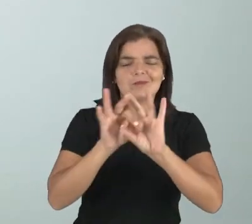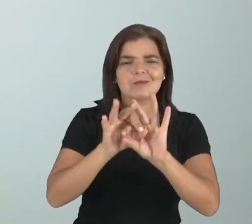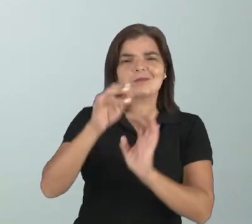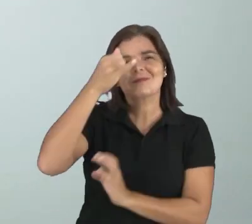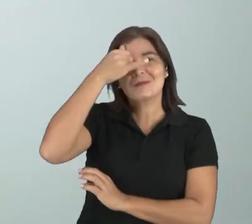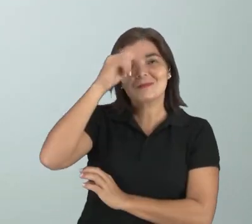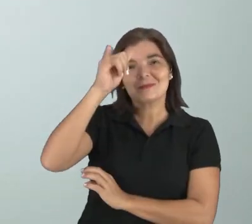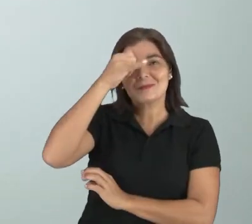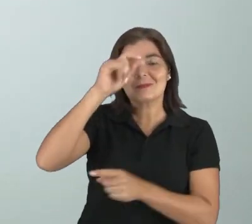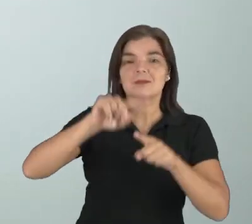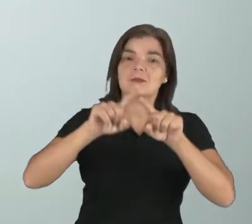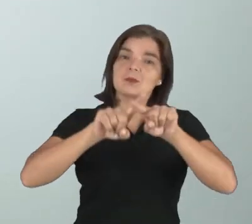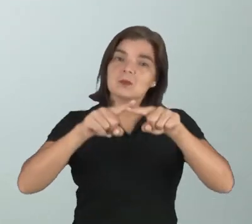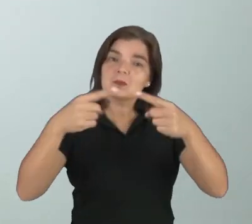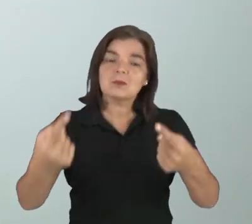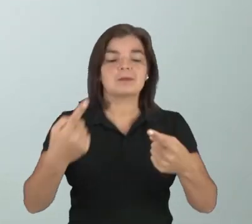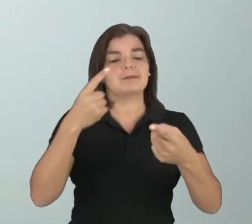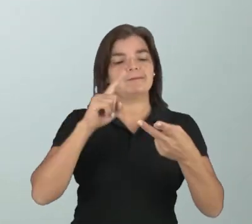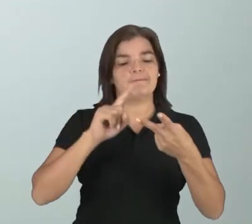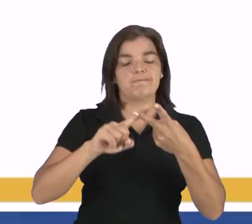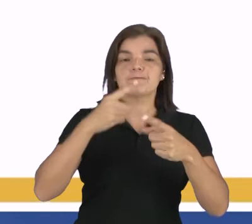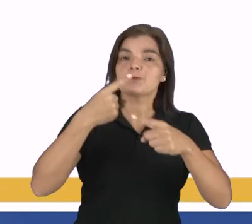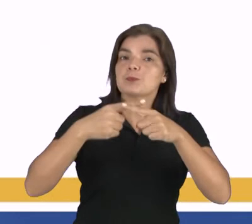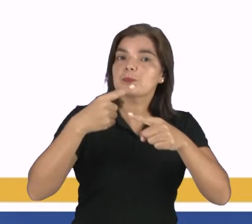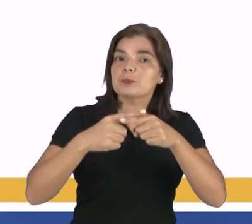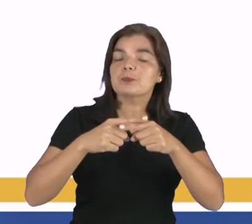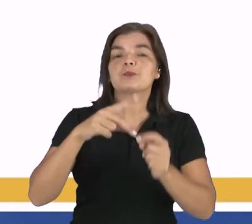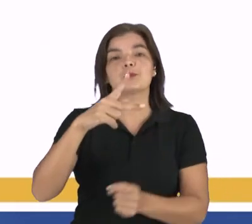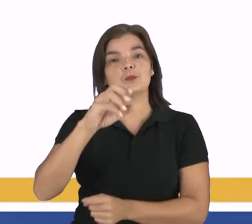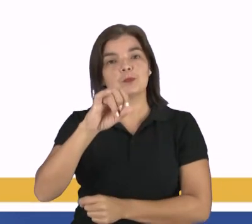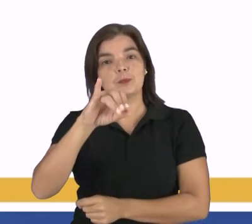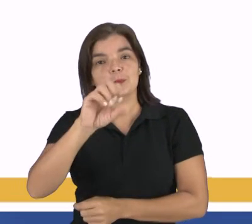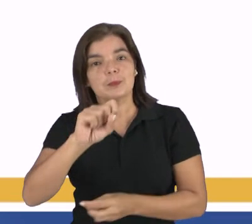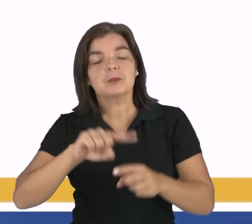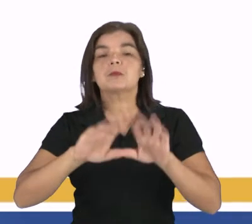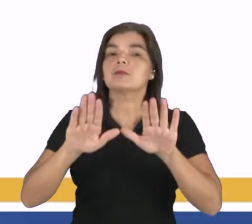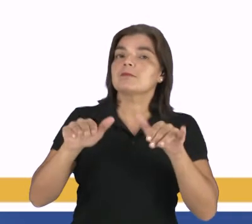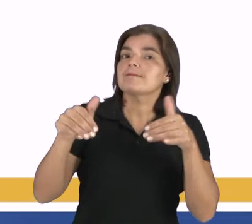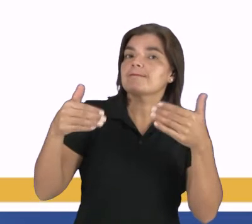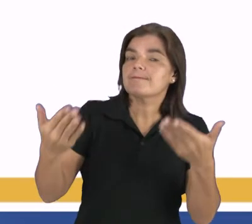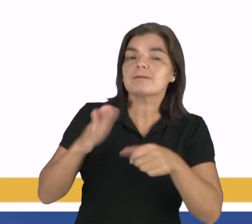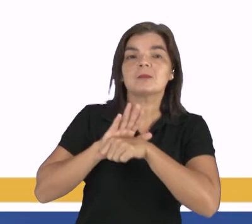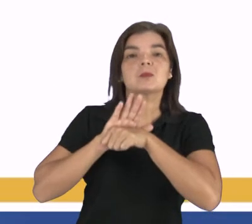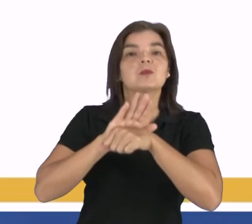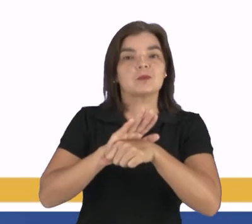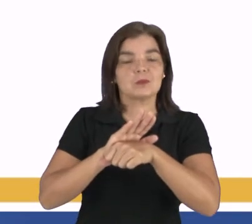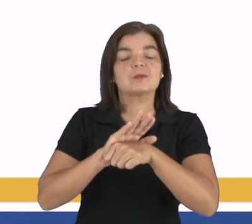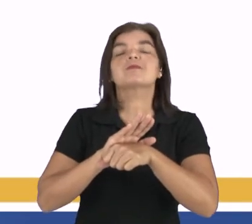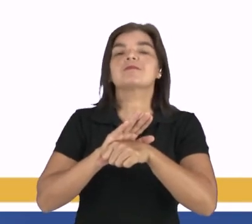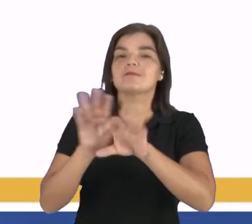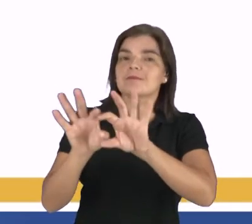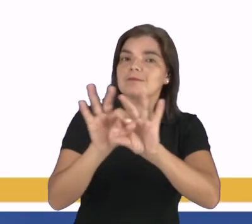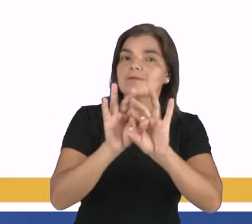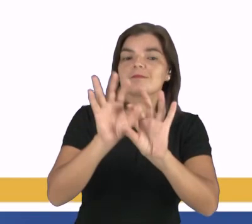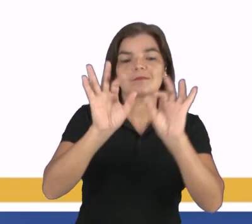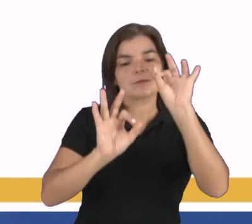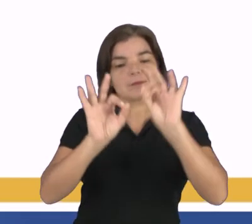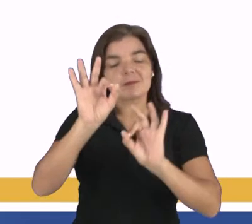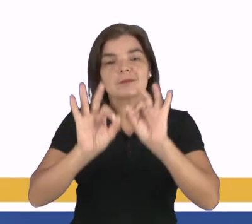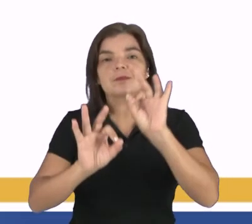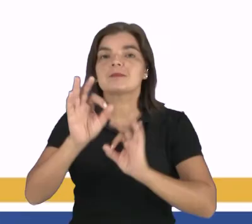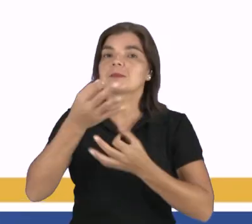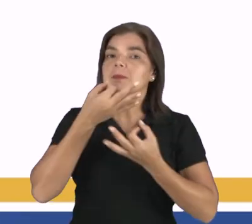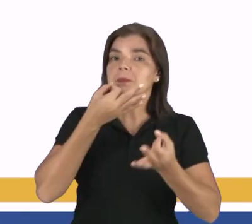ideias. Então, mas, o porquê, o pois, o então, ajudam a fazer essa organização